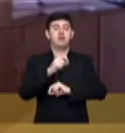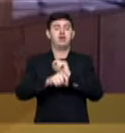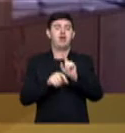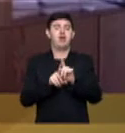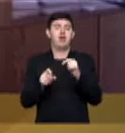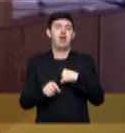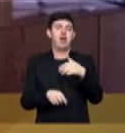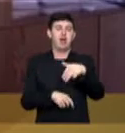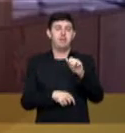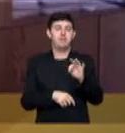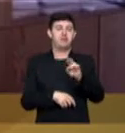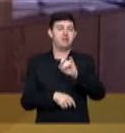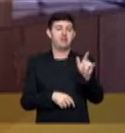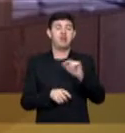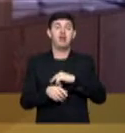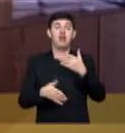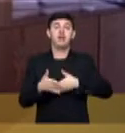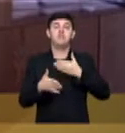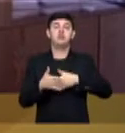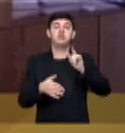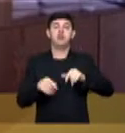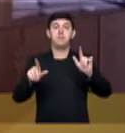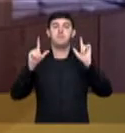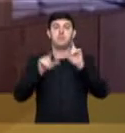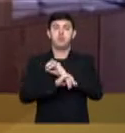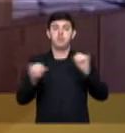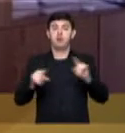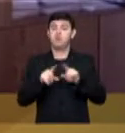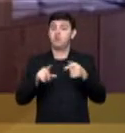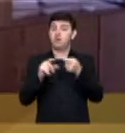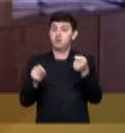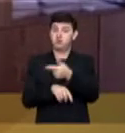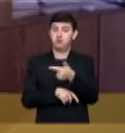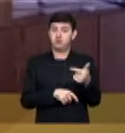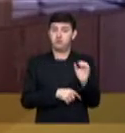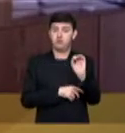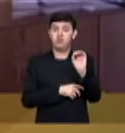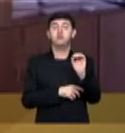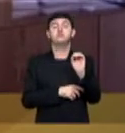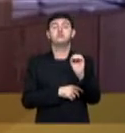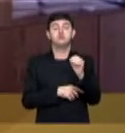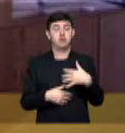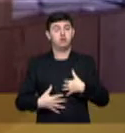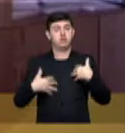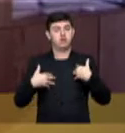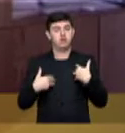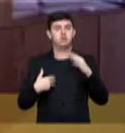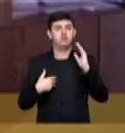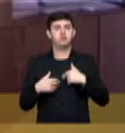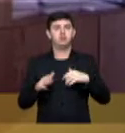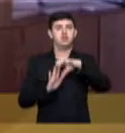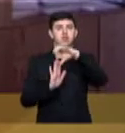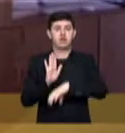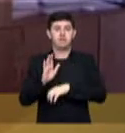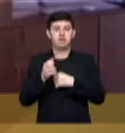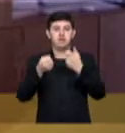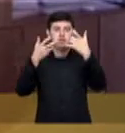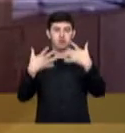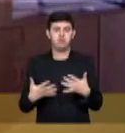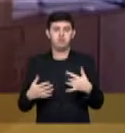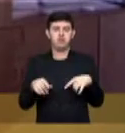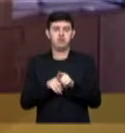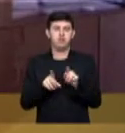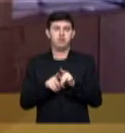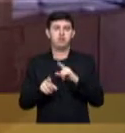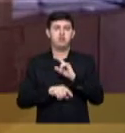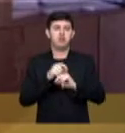às restrições à propaganda comercial. O próprio artigo 220, excelência, nesse capítulo específico, traz três